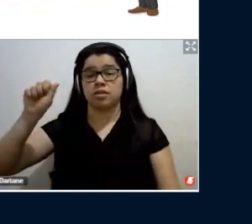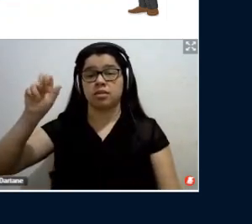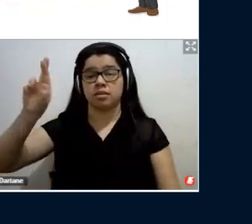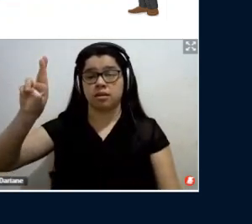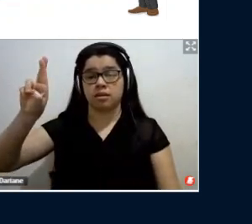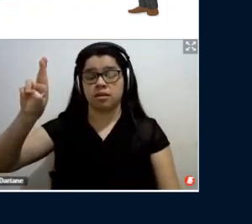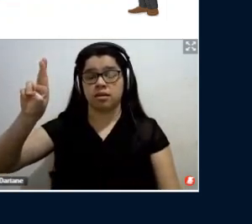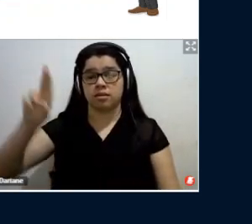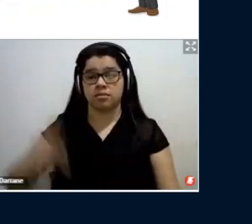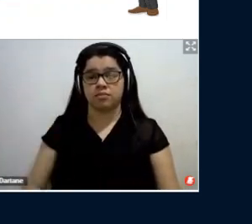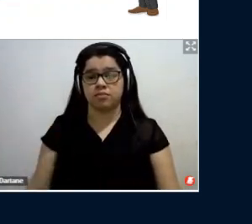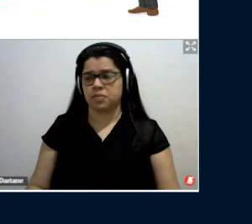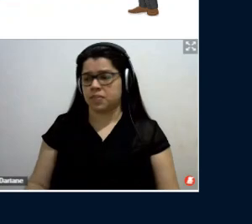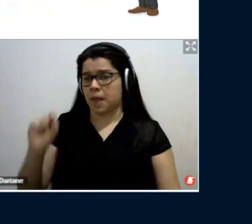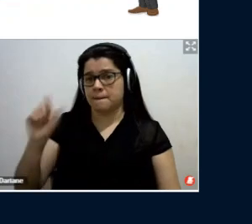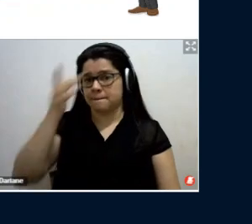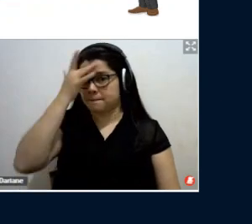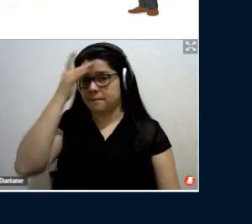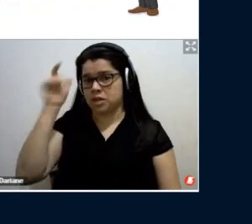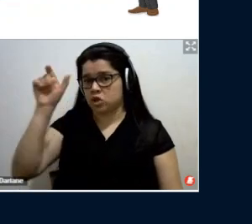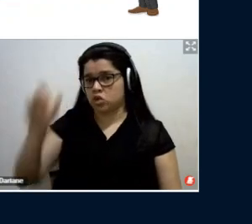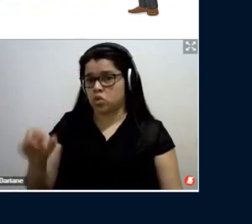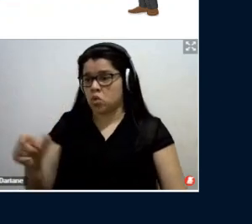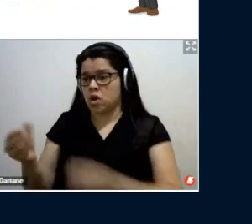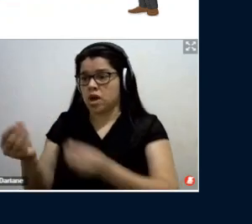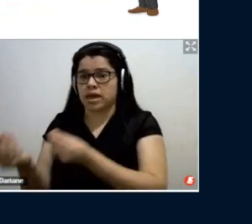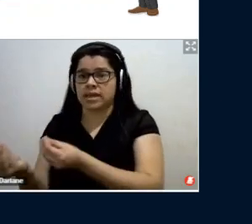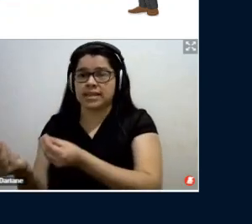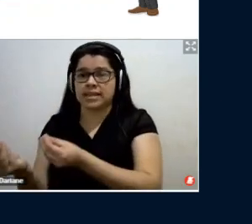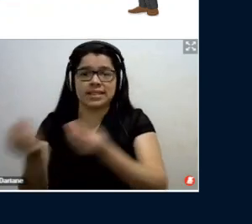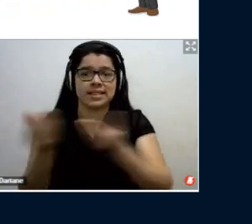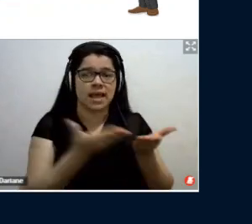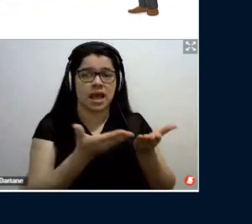dá, dá alguma coisa.